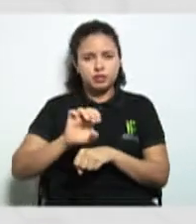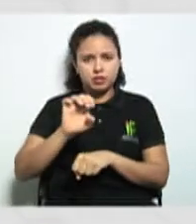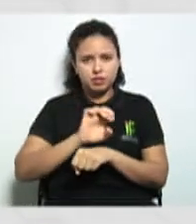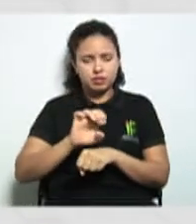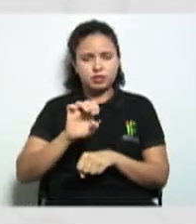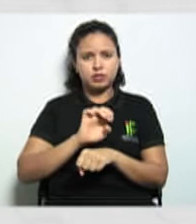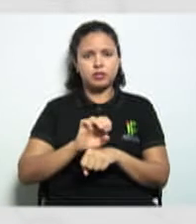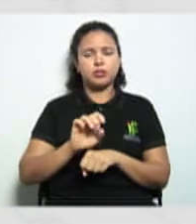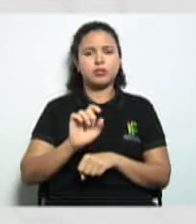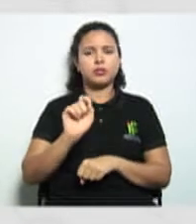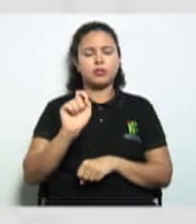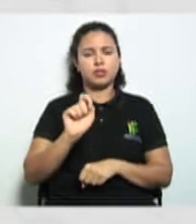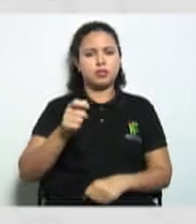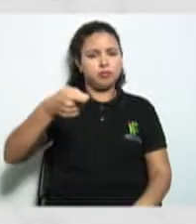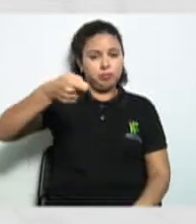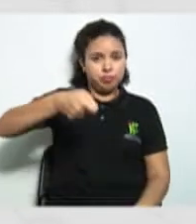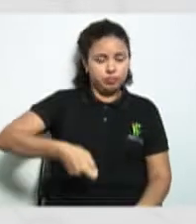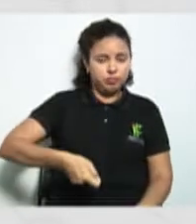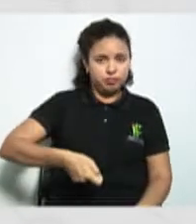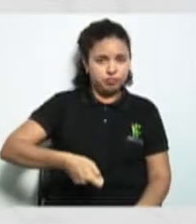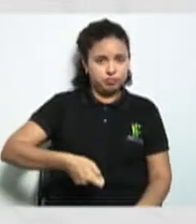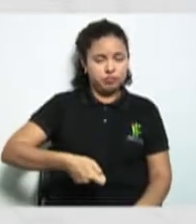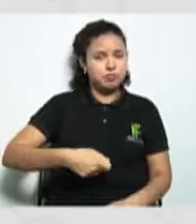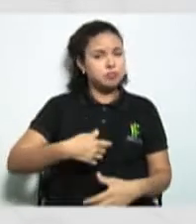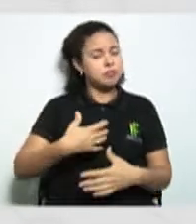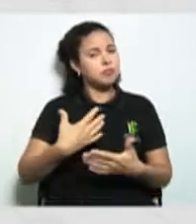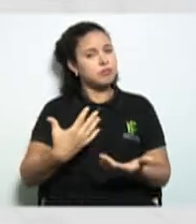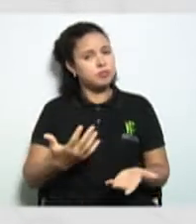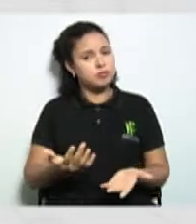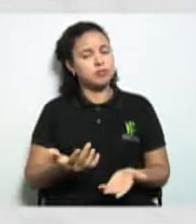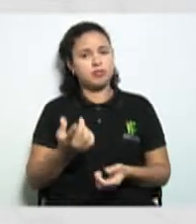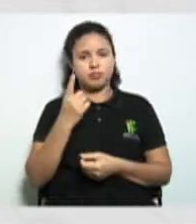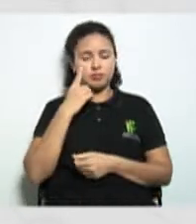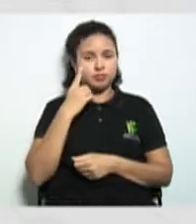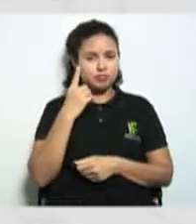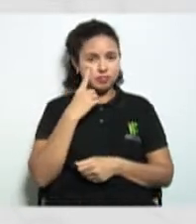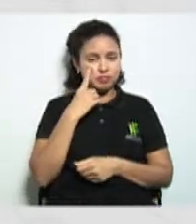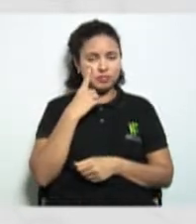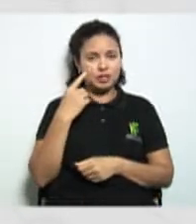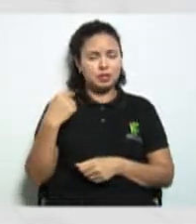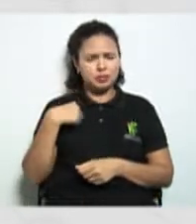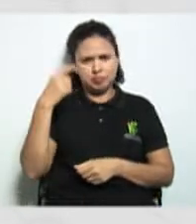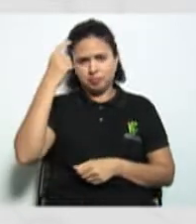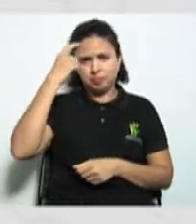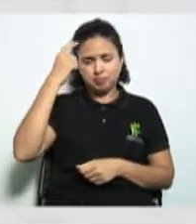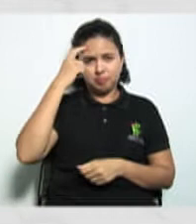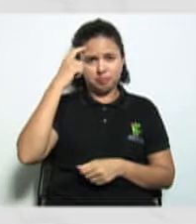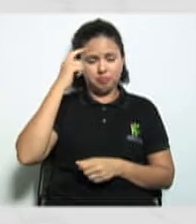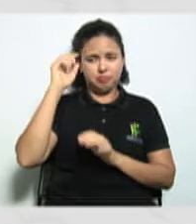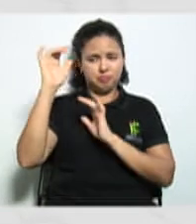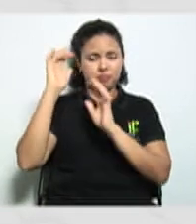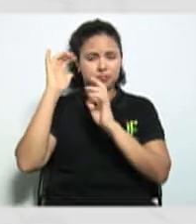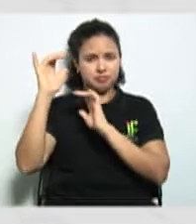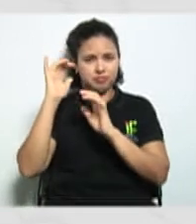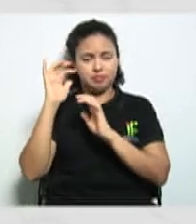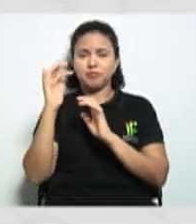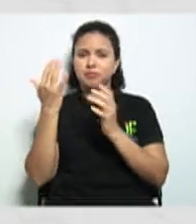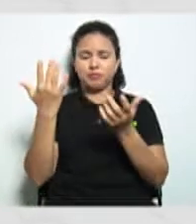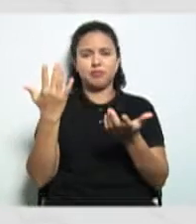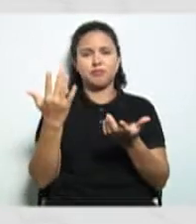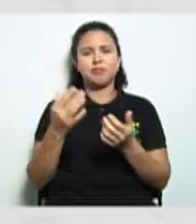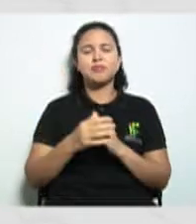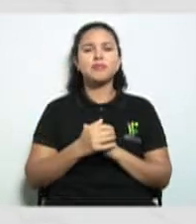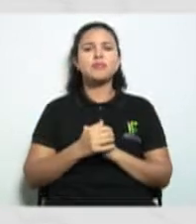pode ser obrigatório. Estão pensando em jogo, né, professora? Até porque eu não gosto muito de futebol, mas enfim,